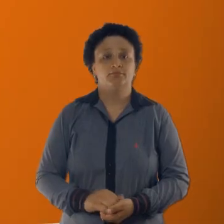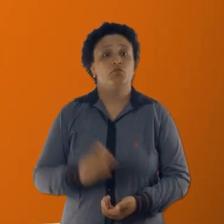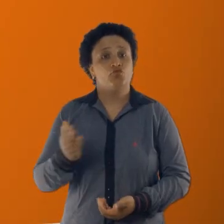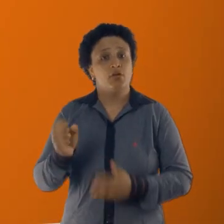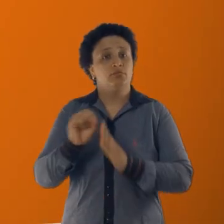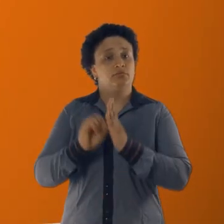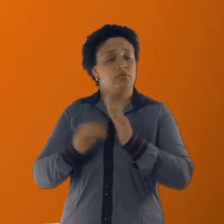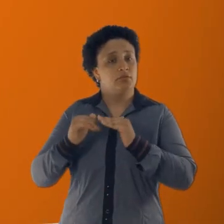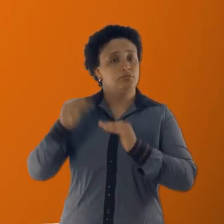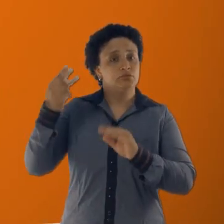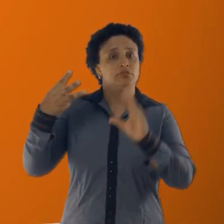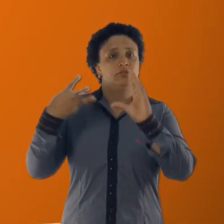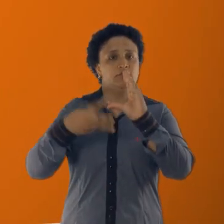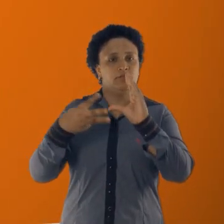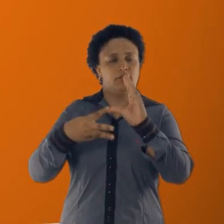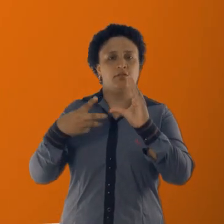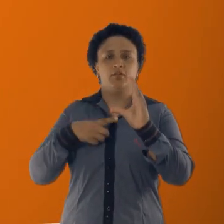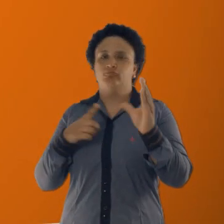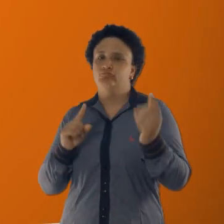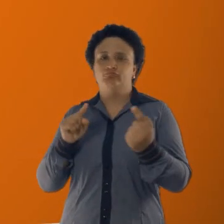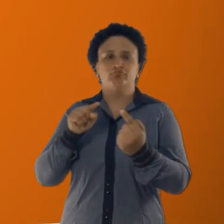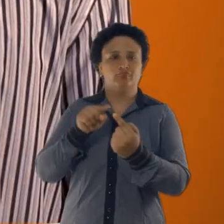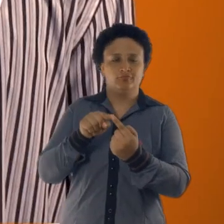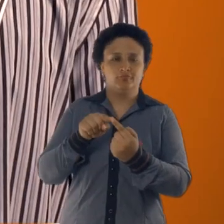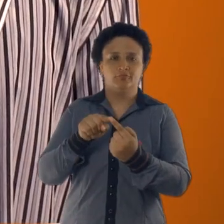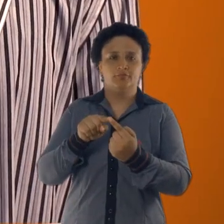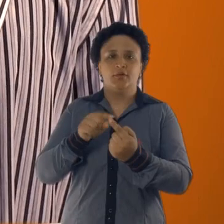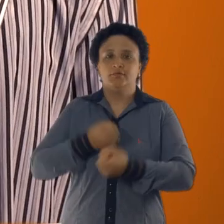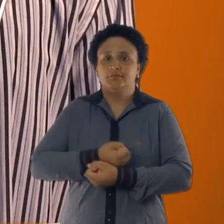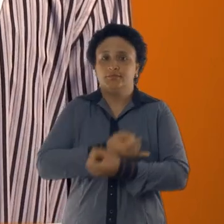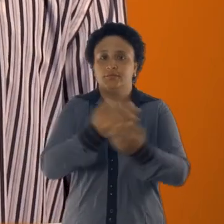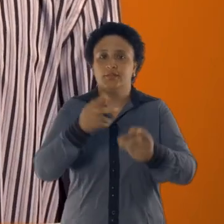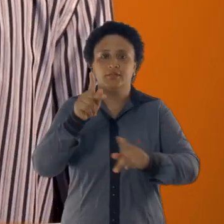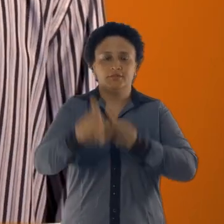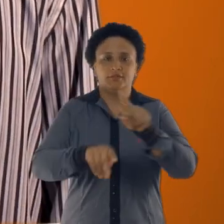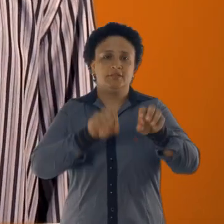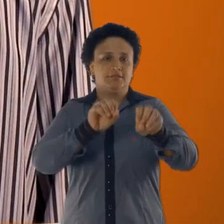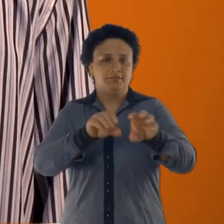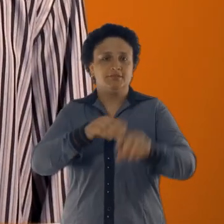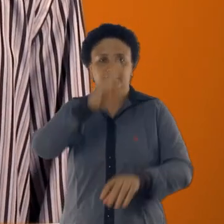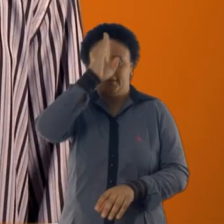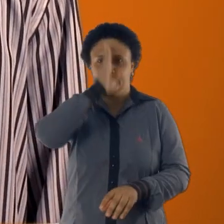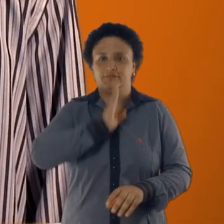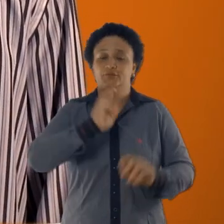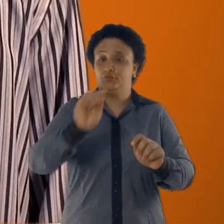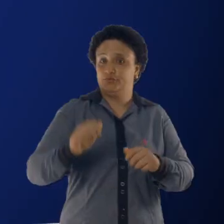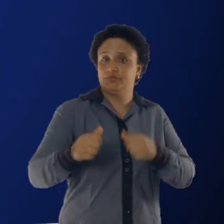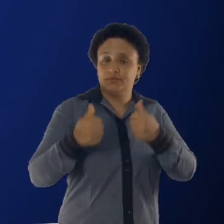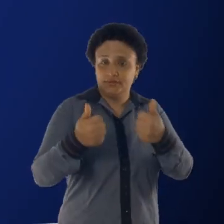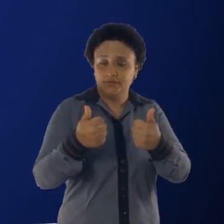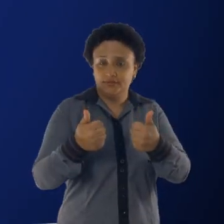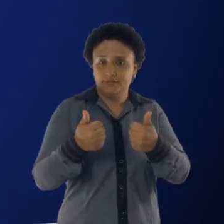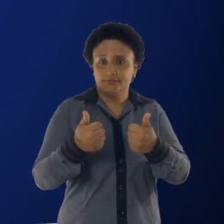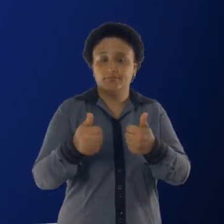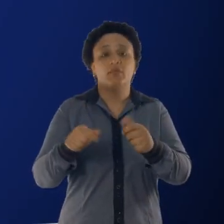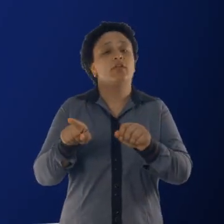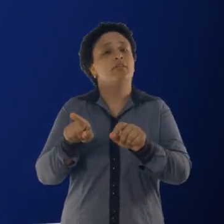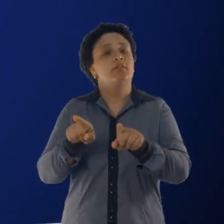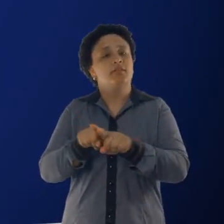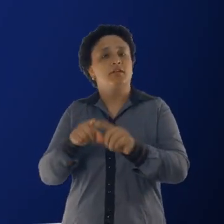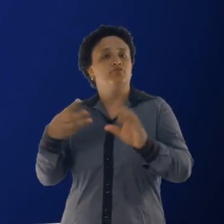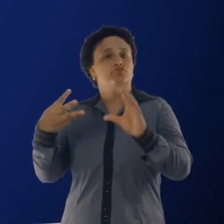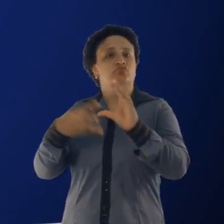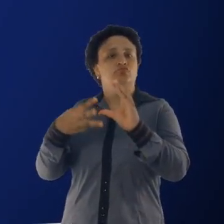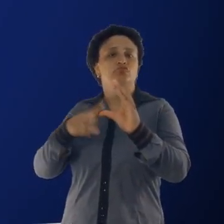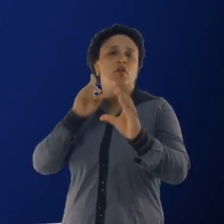Há mais de um século, o Cefet MG vem cumprindo a sua missão e levando à população ensino gratuito e de qualidade. A instituição se espalhou